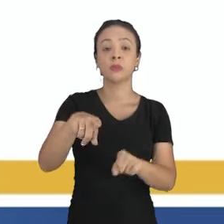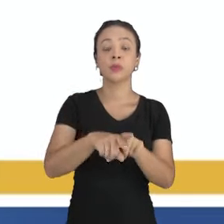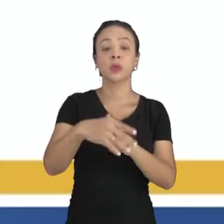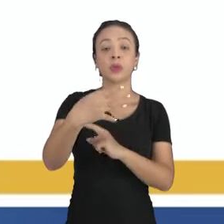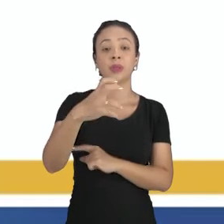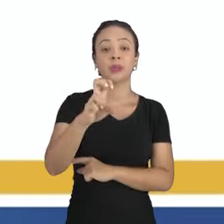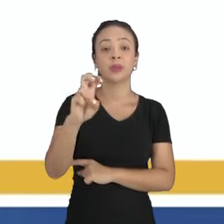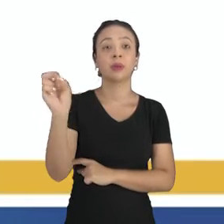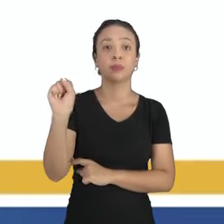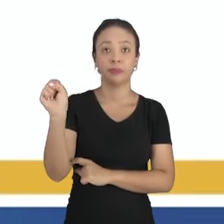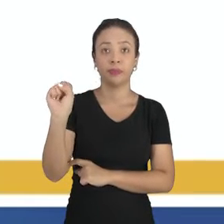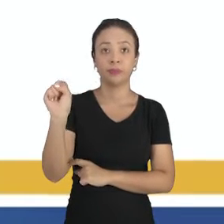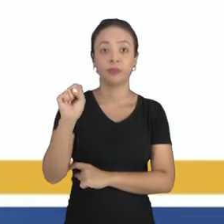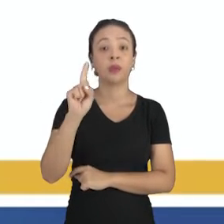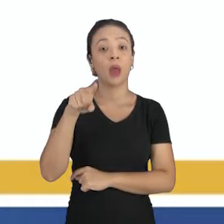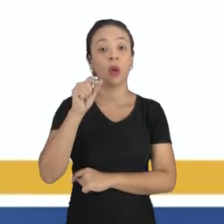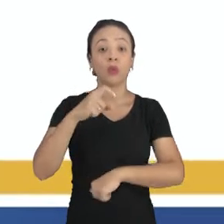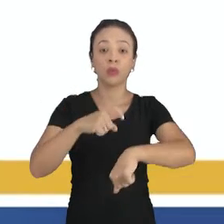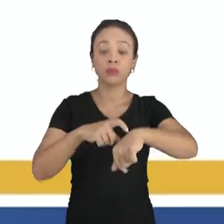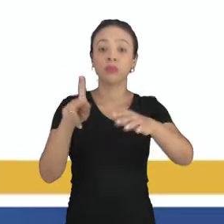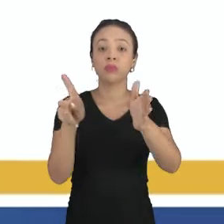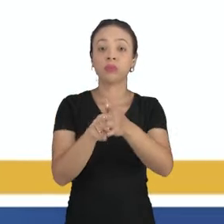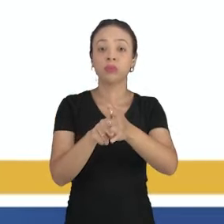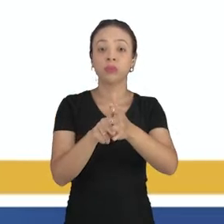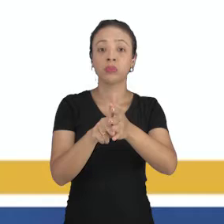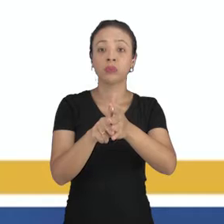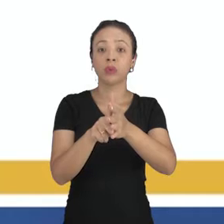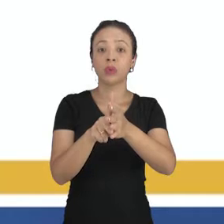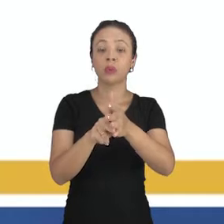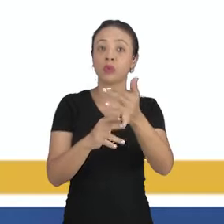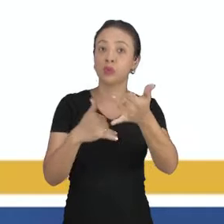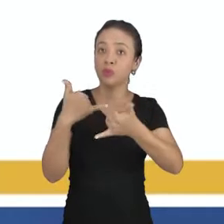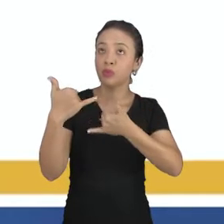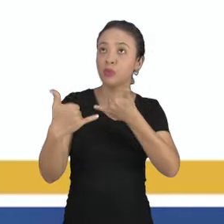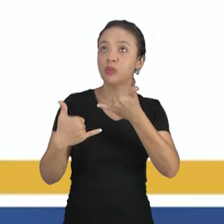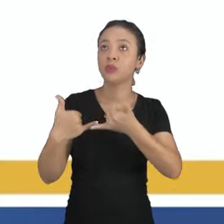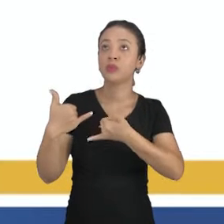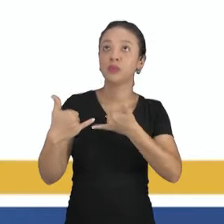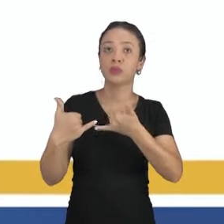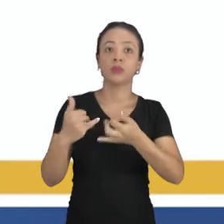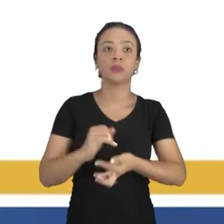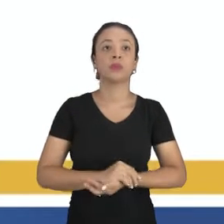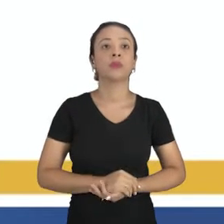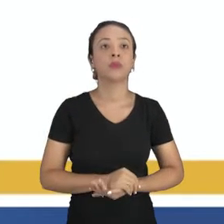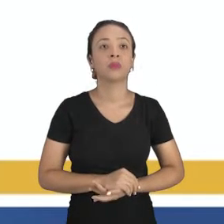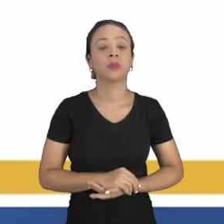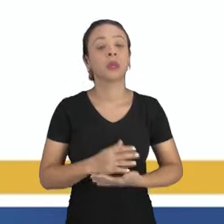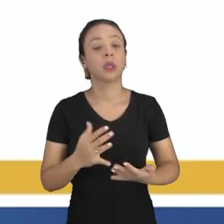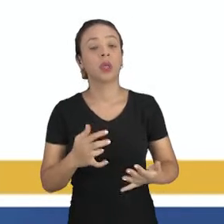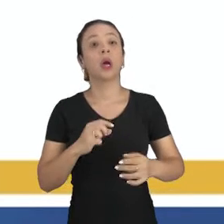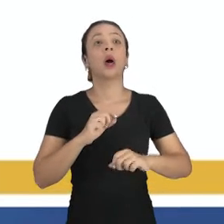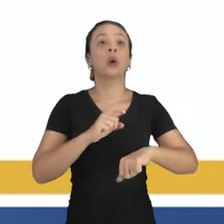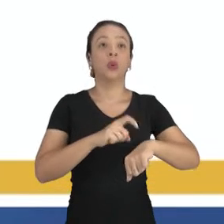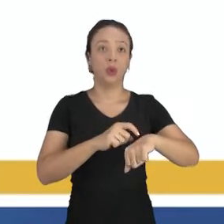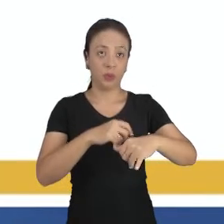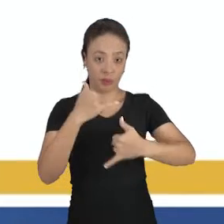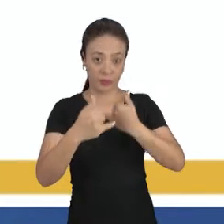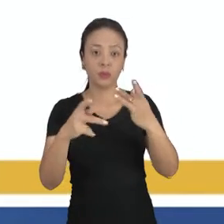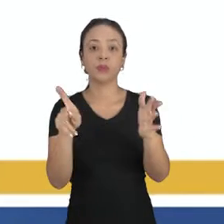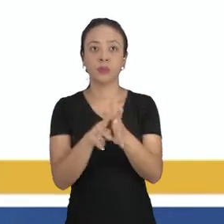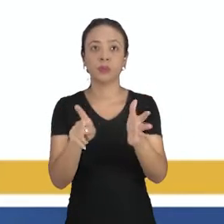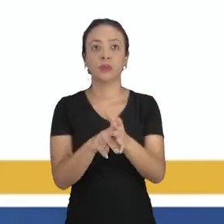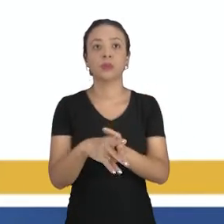45 segundos quer o tempo do jogo tá o tempo o o tempo do jogo 47